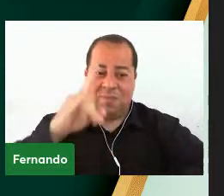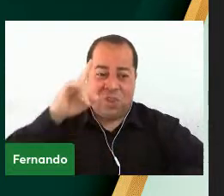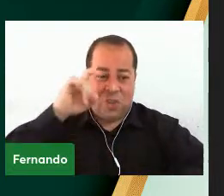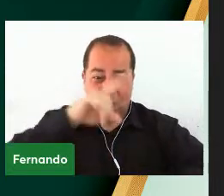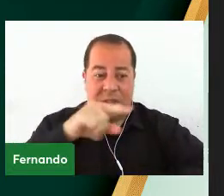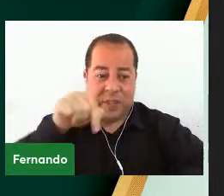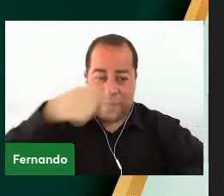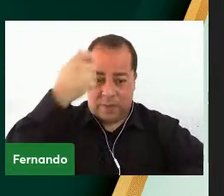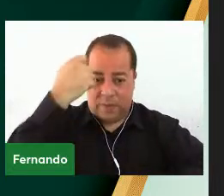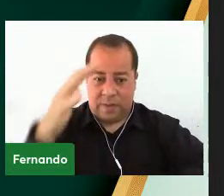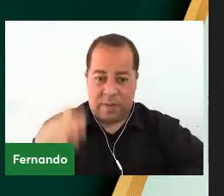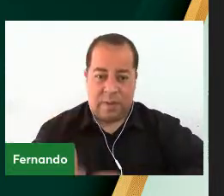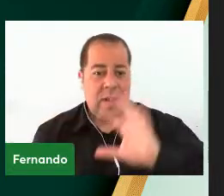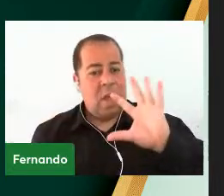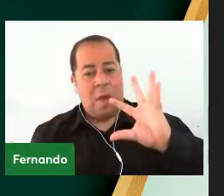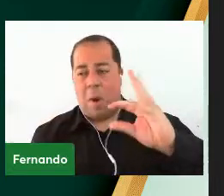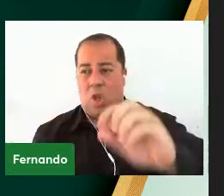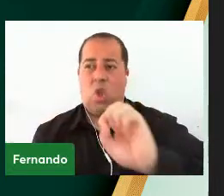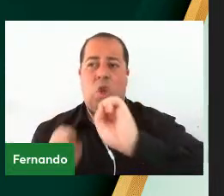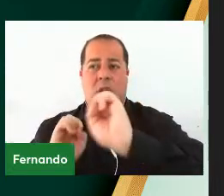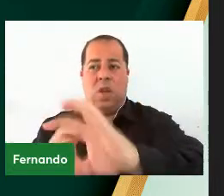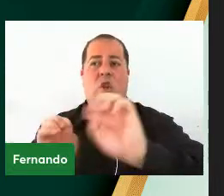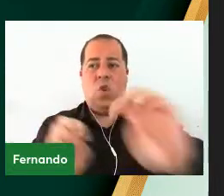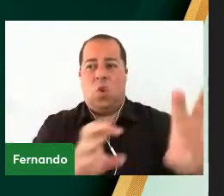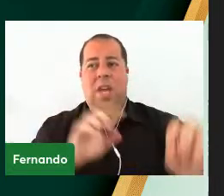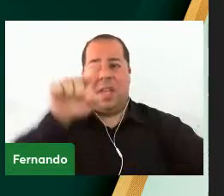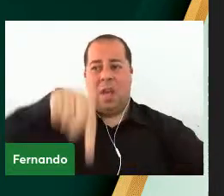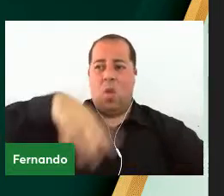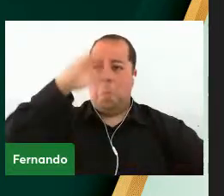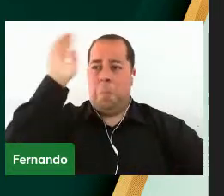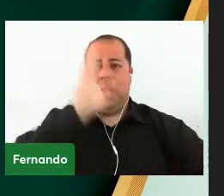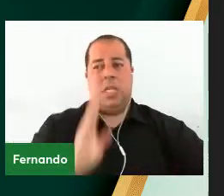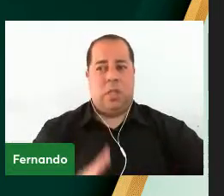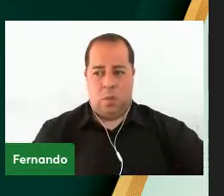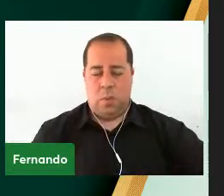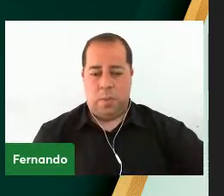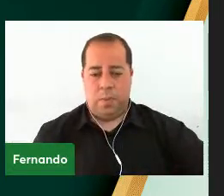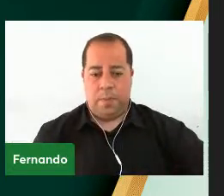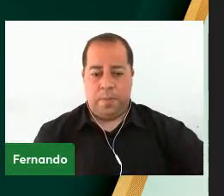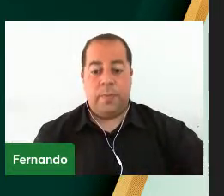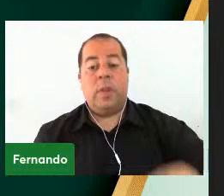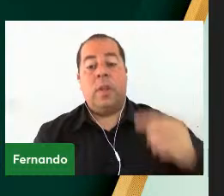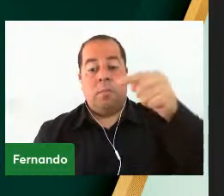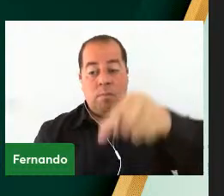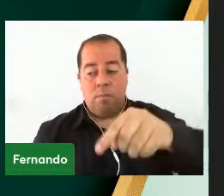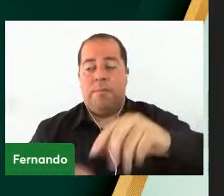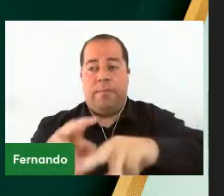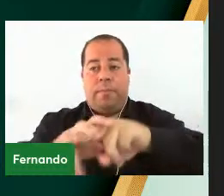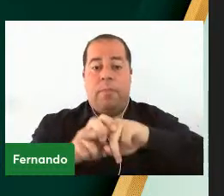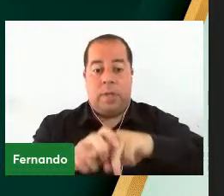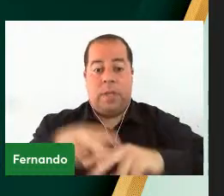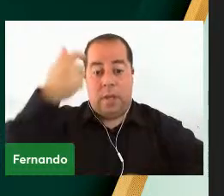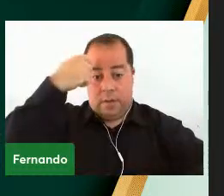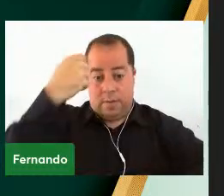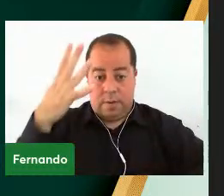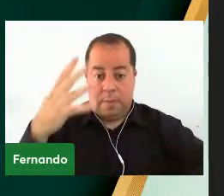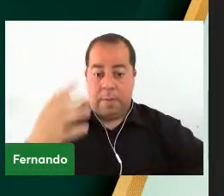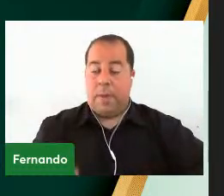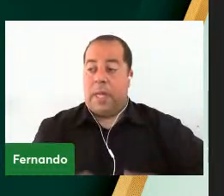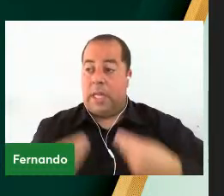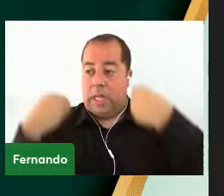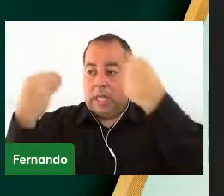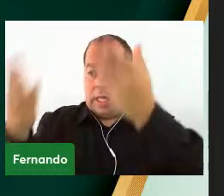bem como para toda a educação superior de nosso país. Neste ato, a Unipampa entrega à